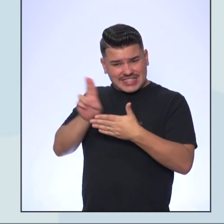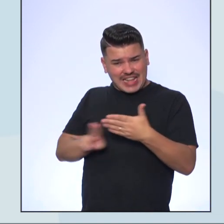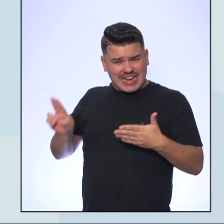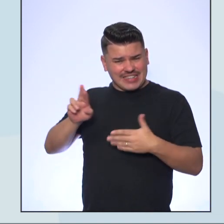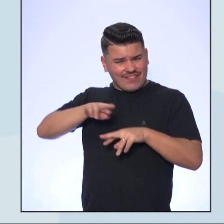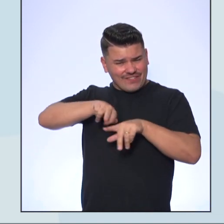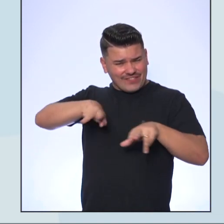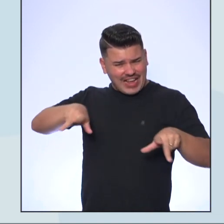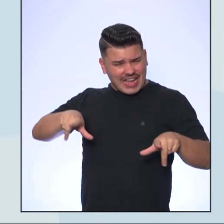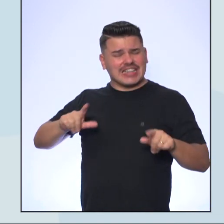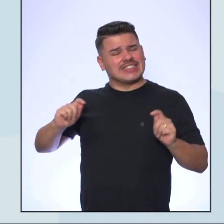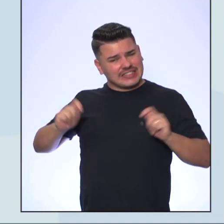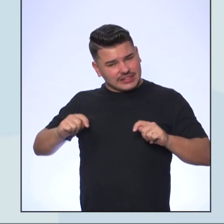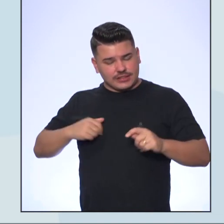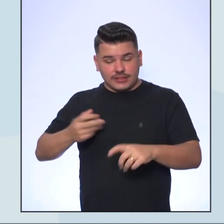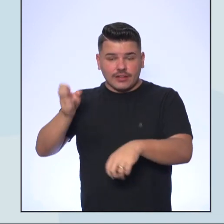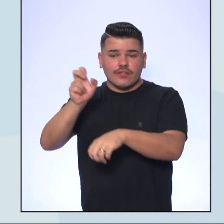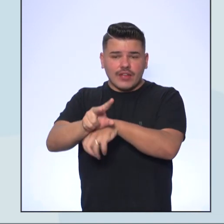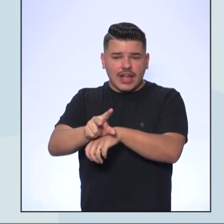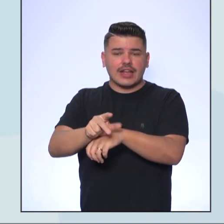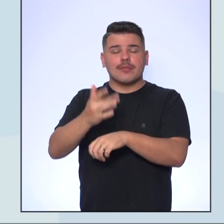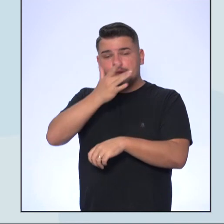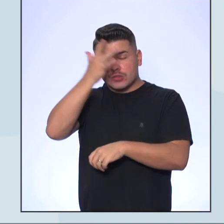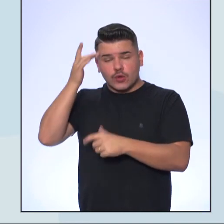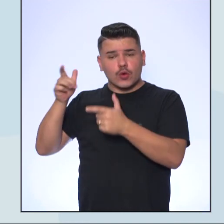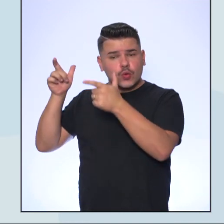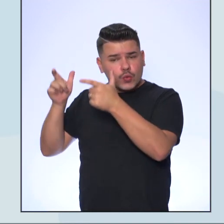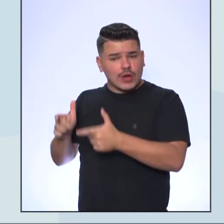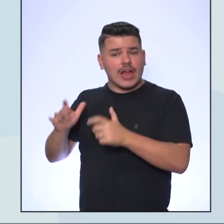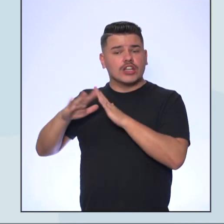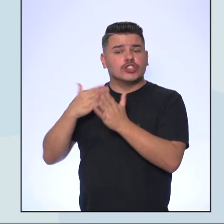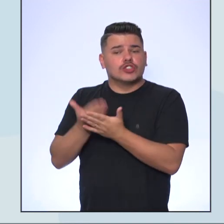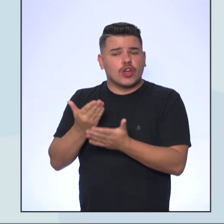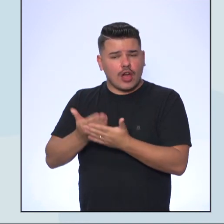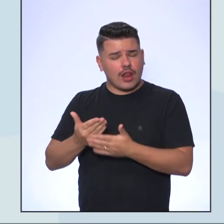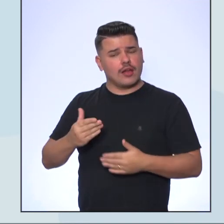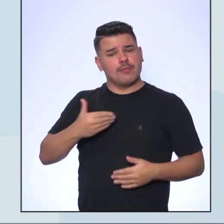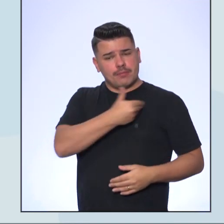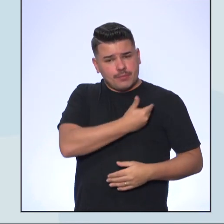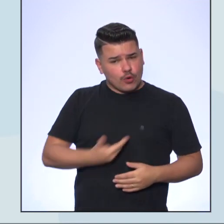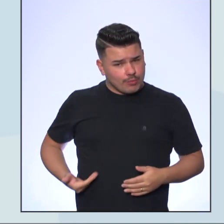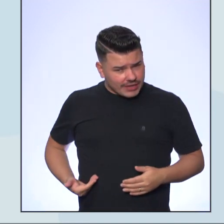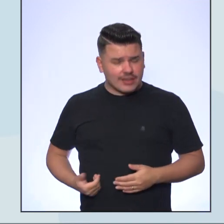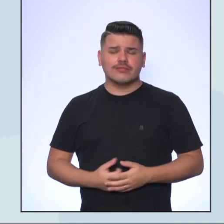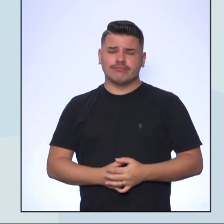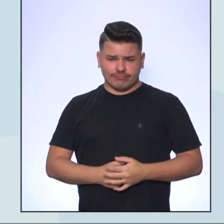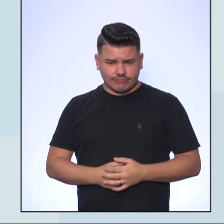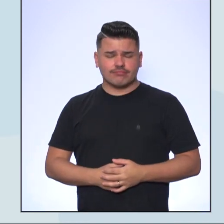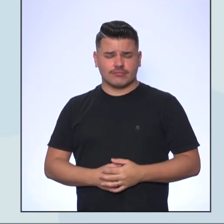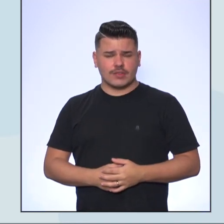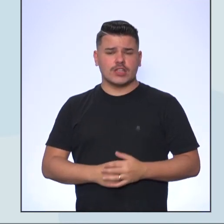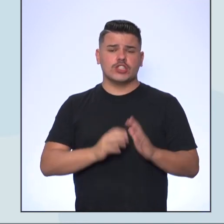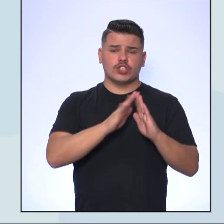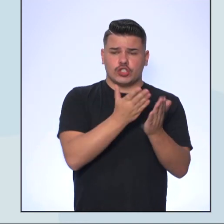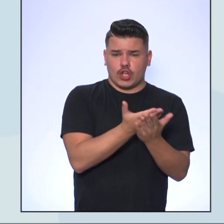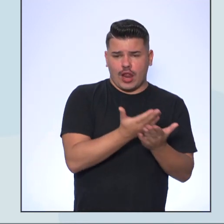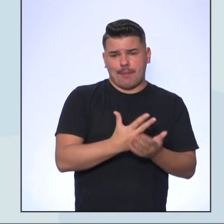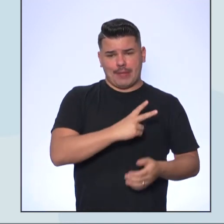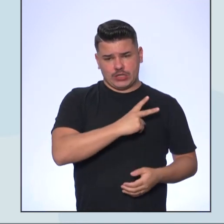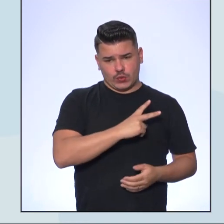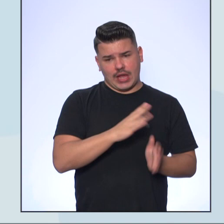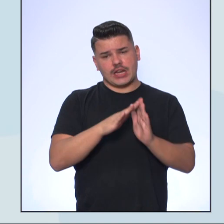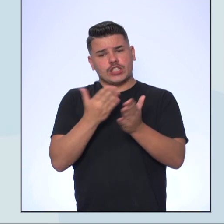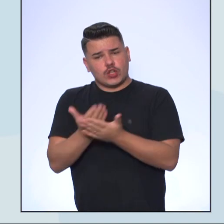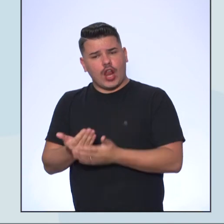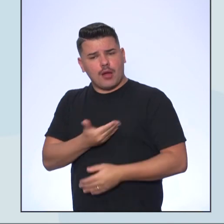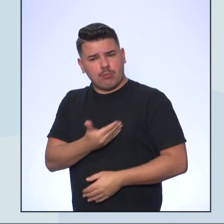vagas específicas para alunos vindos de escolas públicas. Então, tem muitos cursos lá onde metade das vagas, por